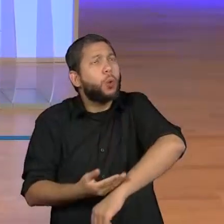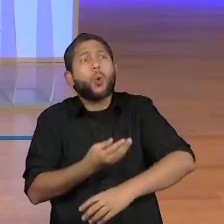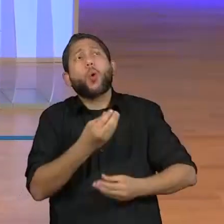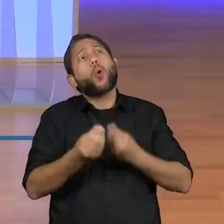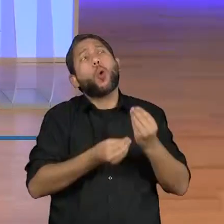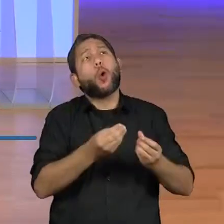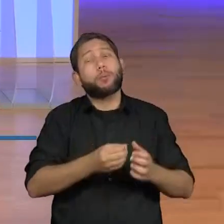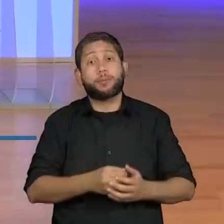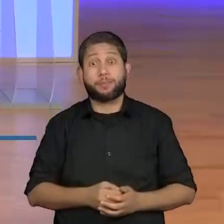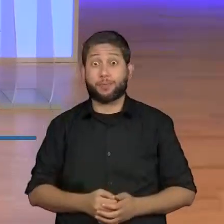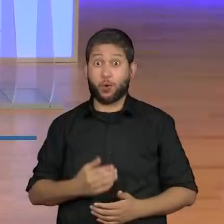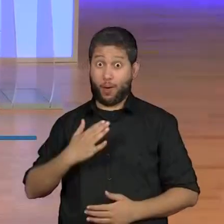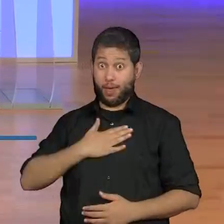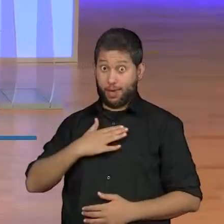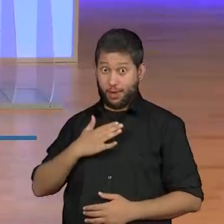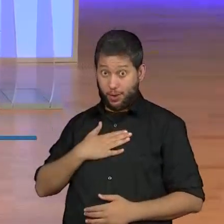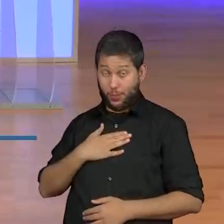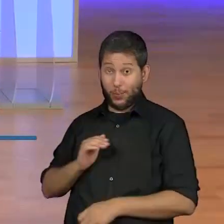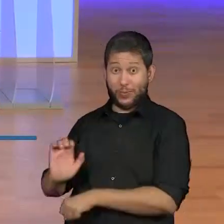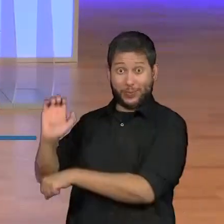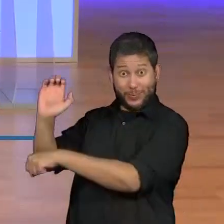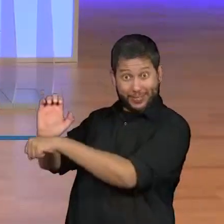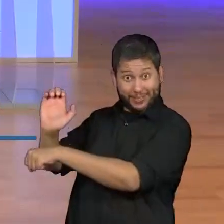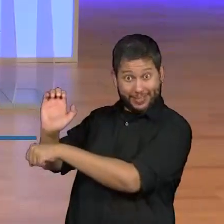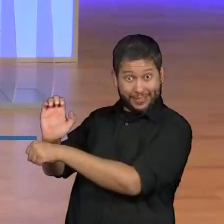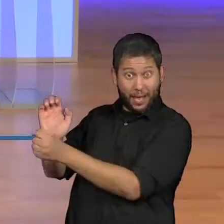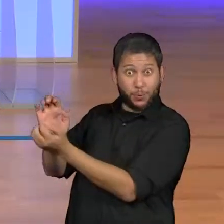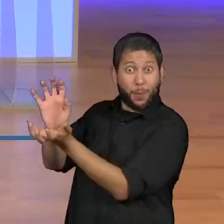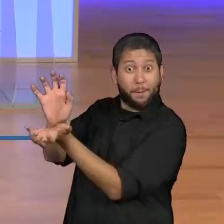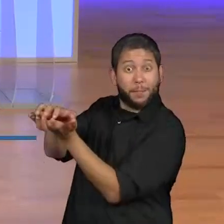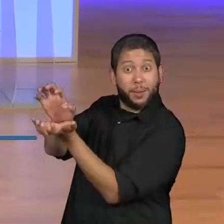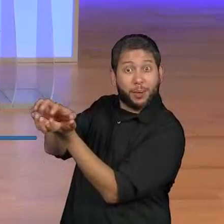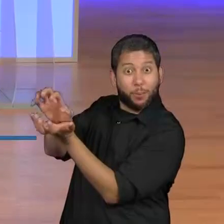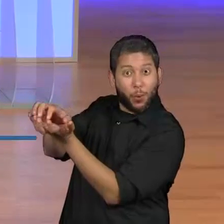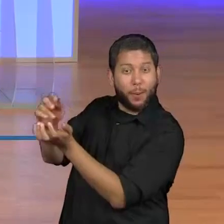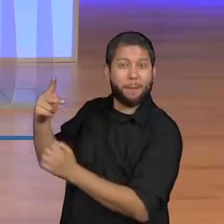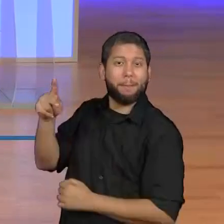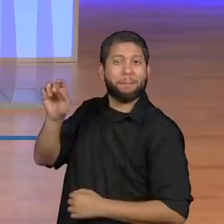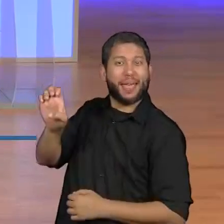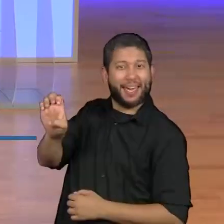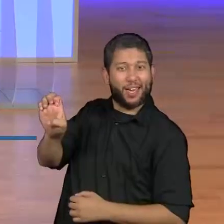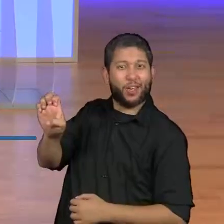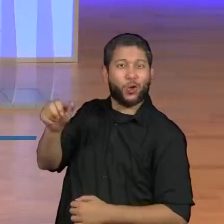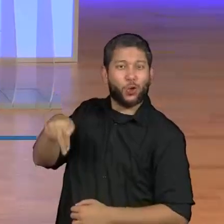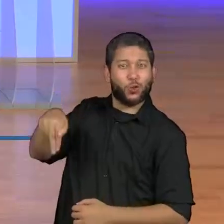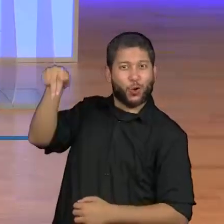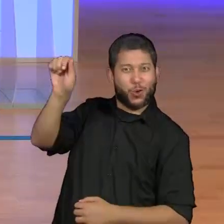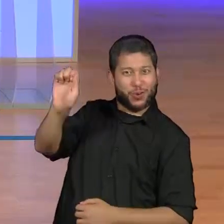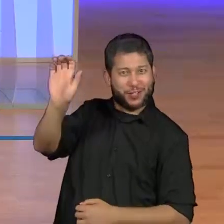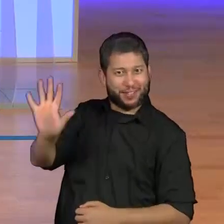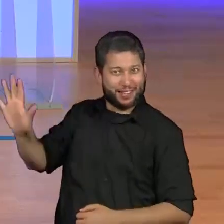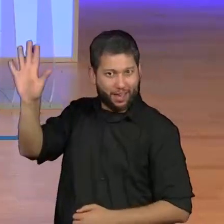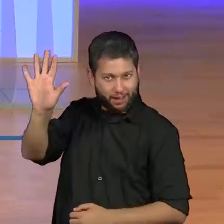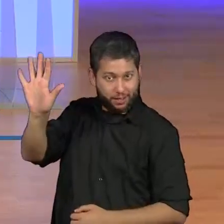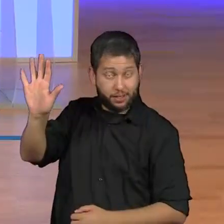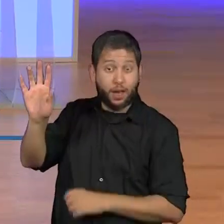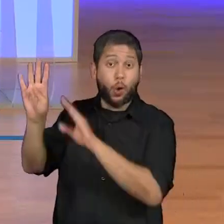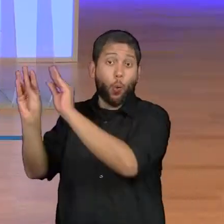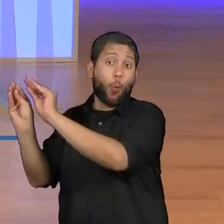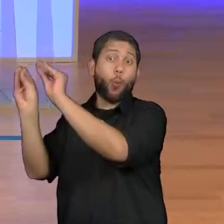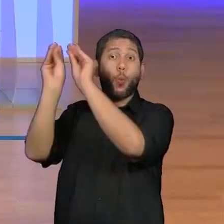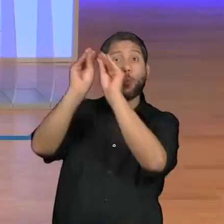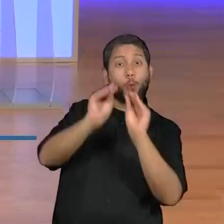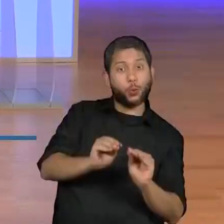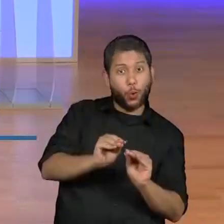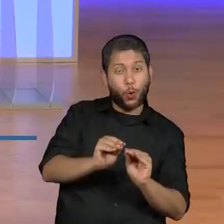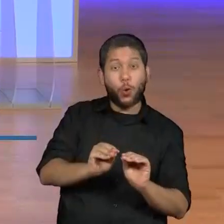Bom, eu migrei lá do estado de Pernambuco, lá na região nordeste do Brasil, e vim aqui para a região sudeste, estado de